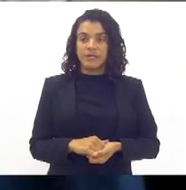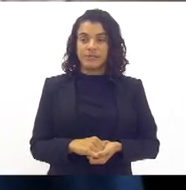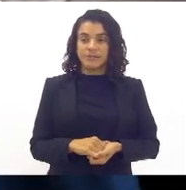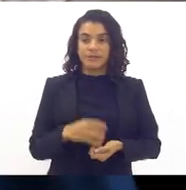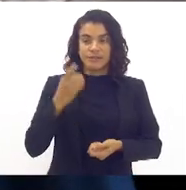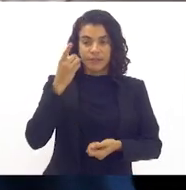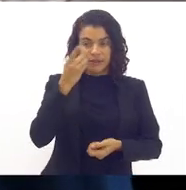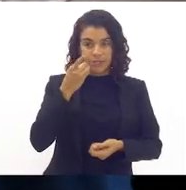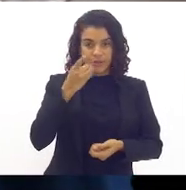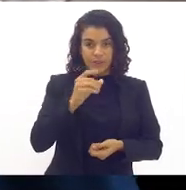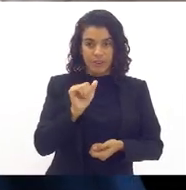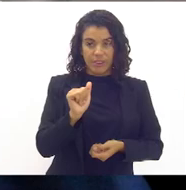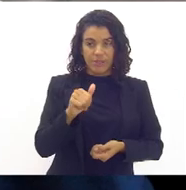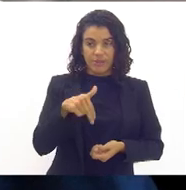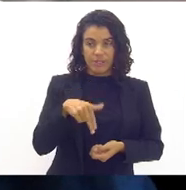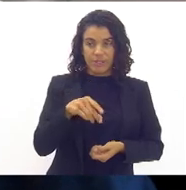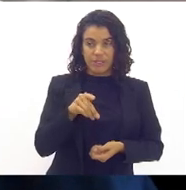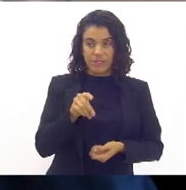deputado André Correia,